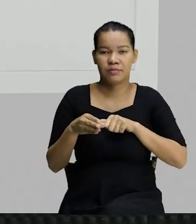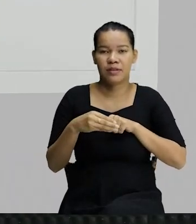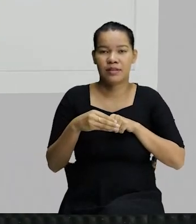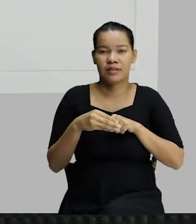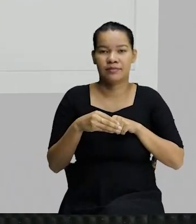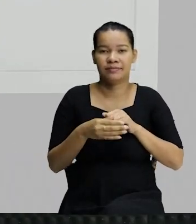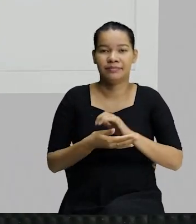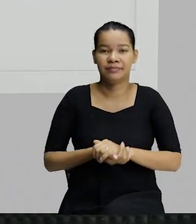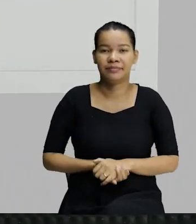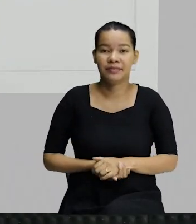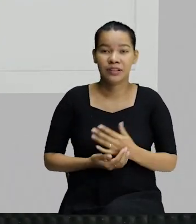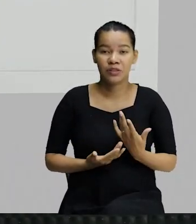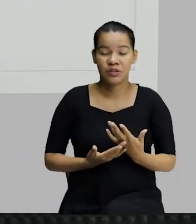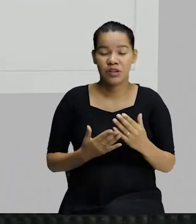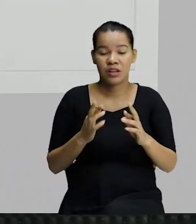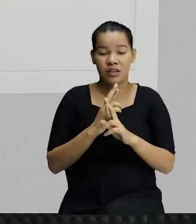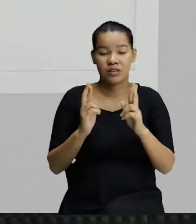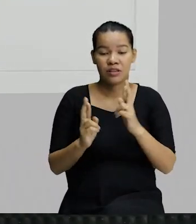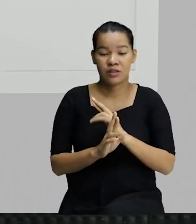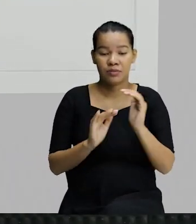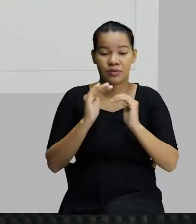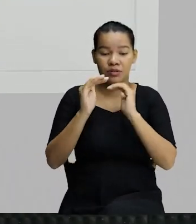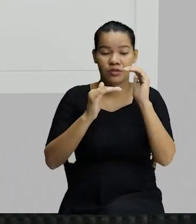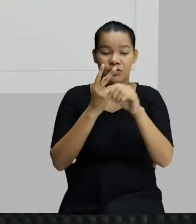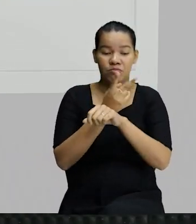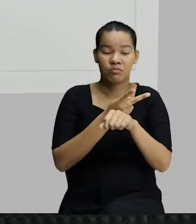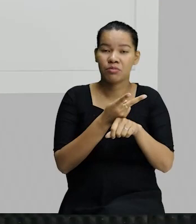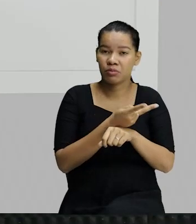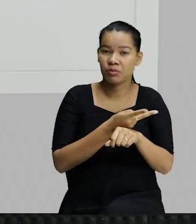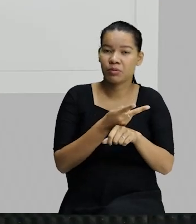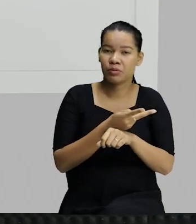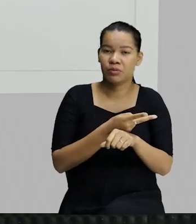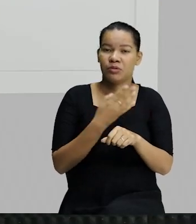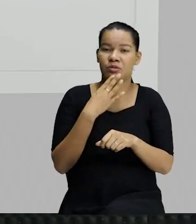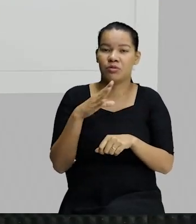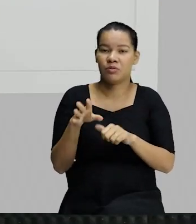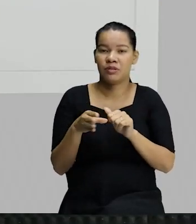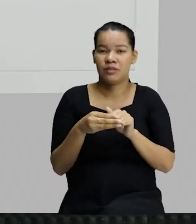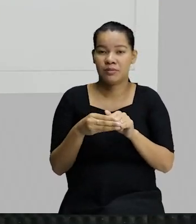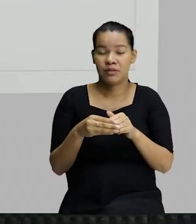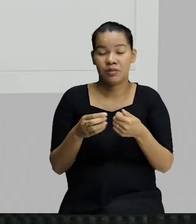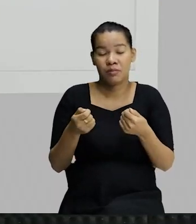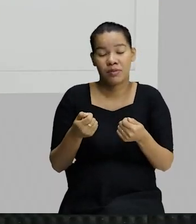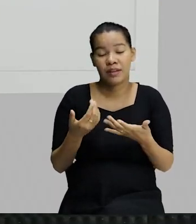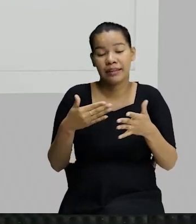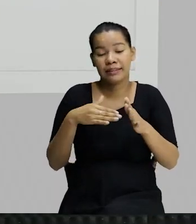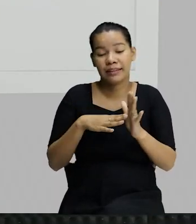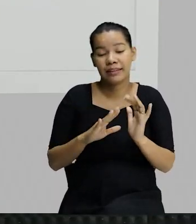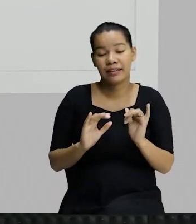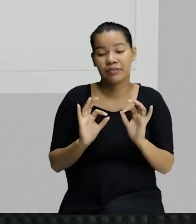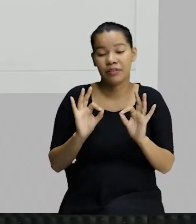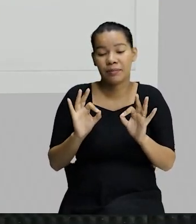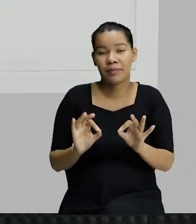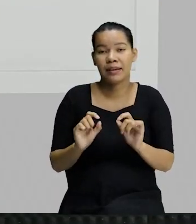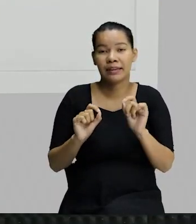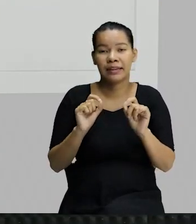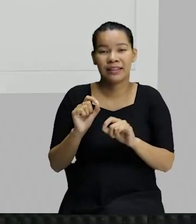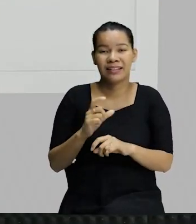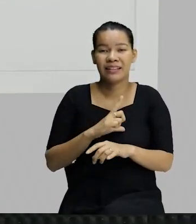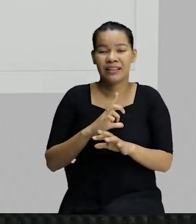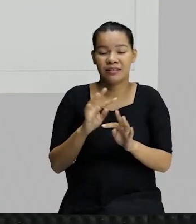Então está associado a este processo de busca, de conhecimento. Eu posso até dizer para vocês que é uma questão muito teórica, é aqui que eu quero